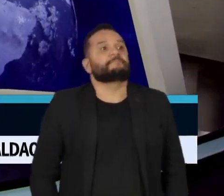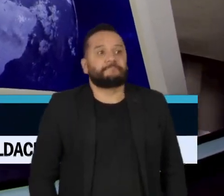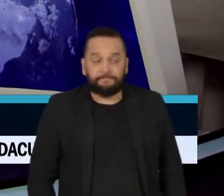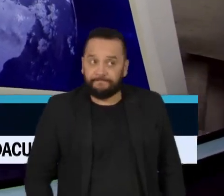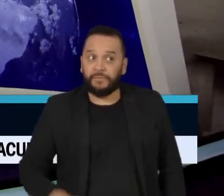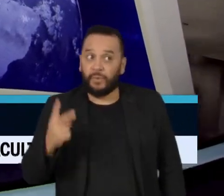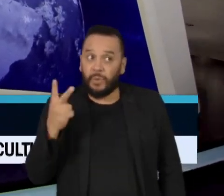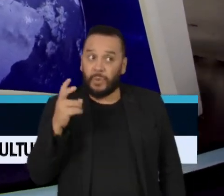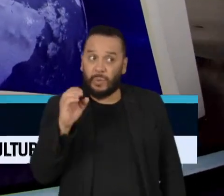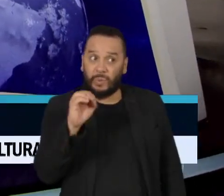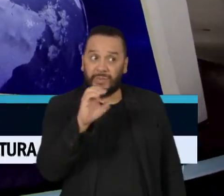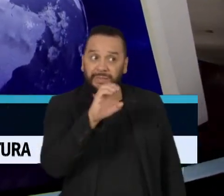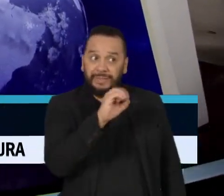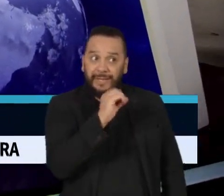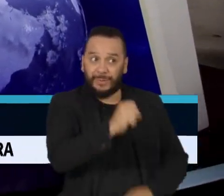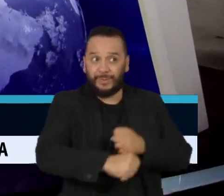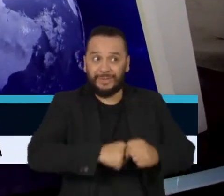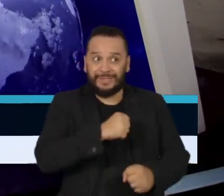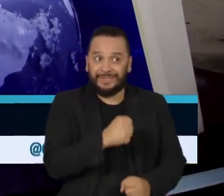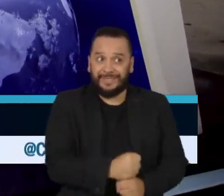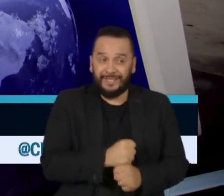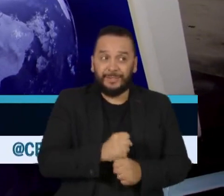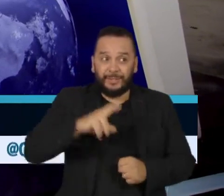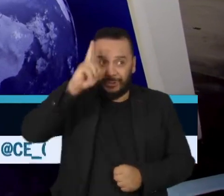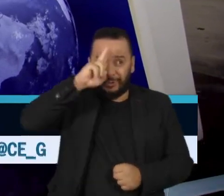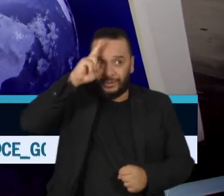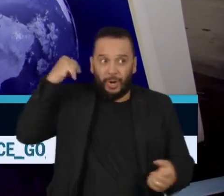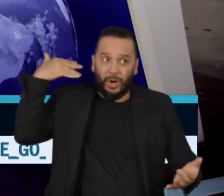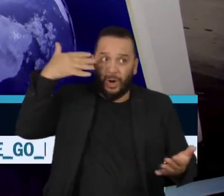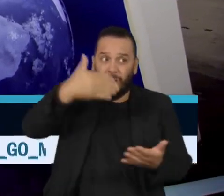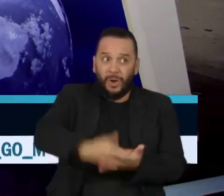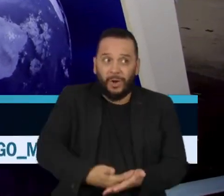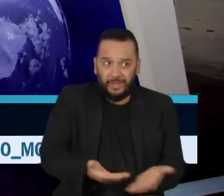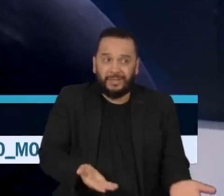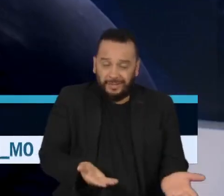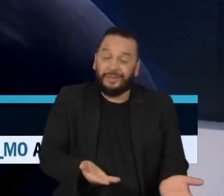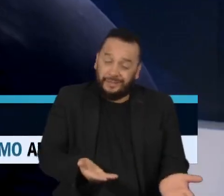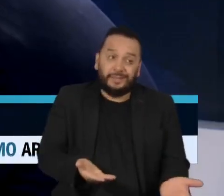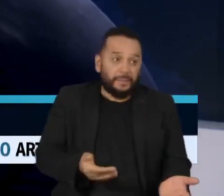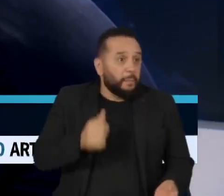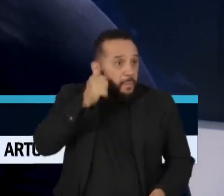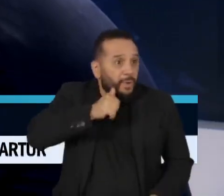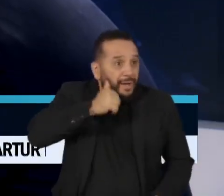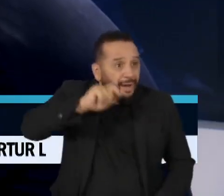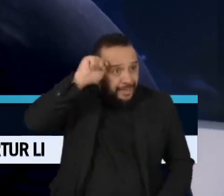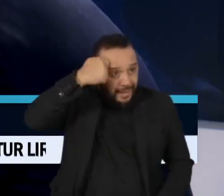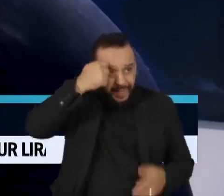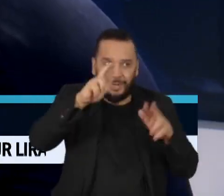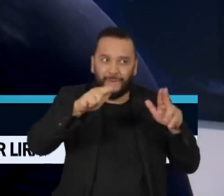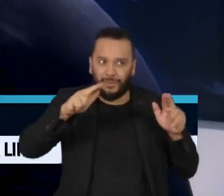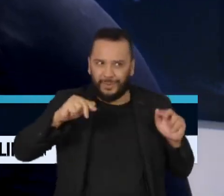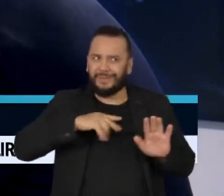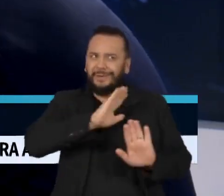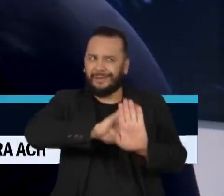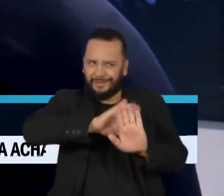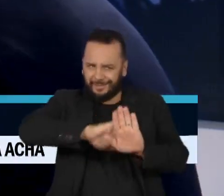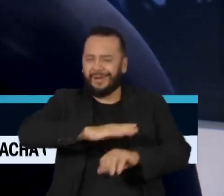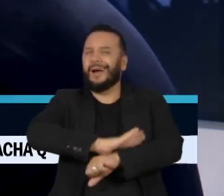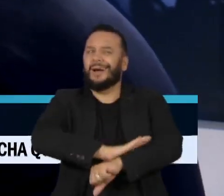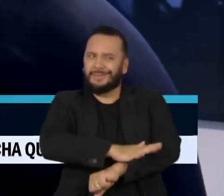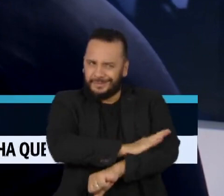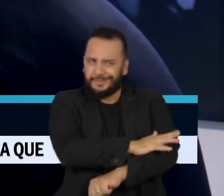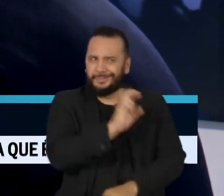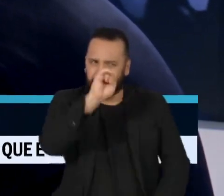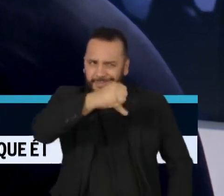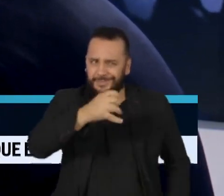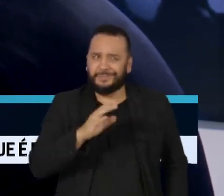anos de história sem a presença de uma mulher negra, para quem acha que não existe racismo estrutural no Brasil, né? Agora, é em situações como esta que o